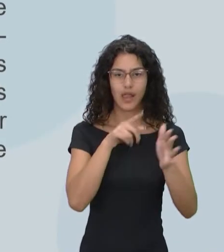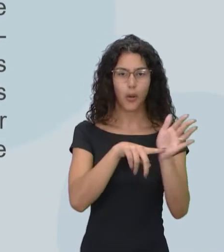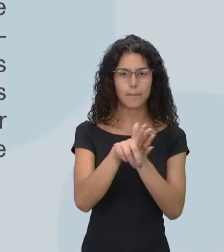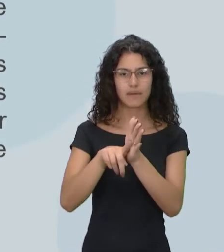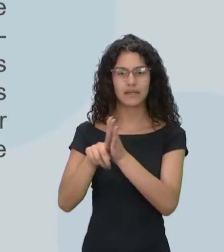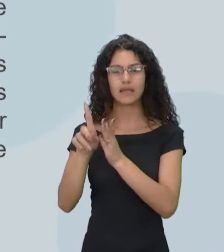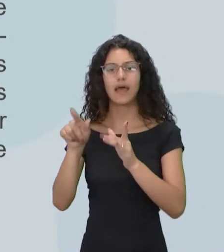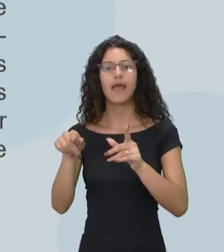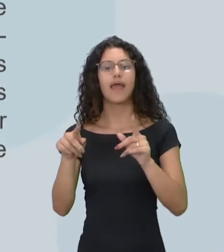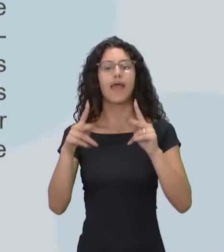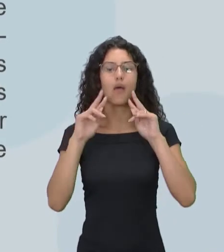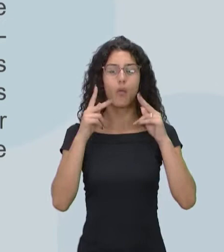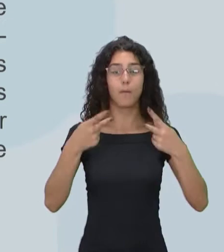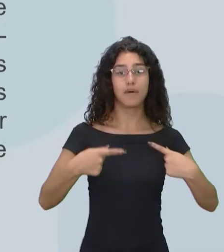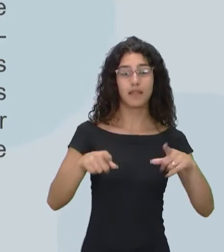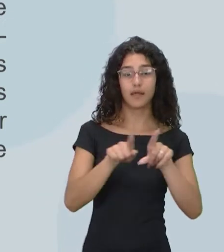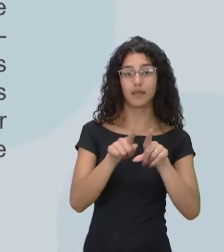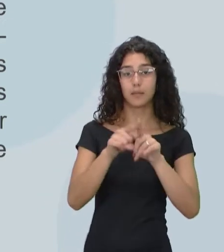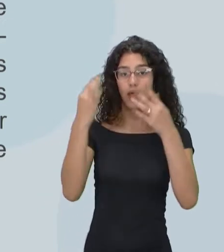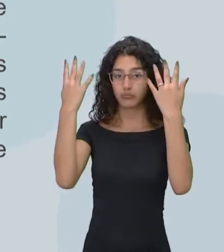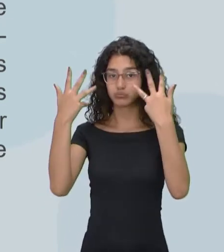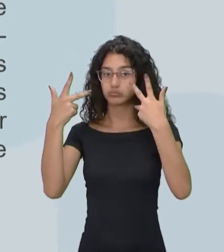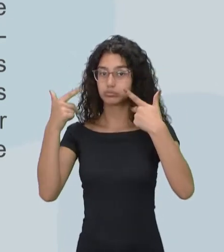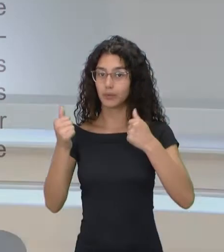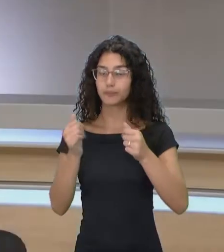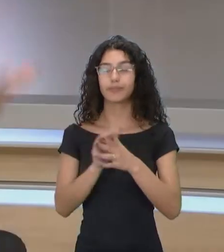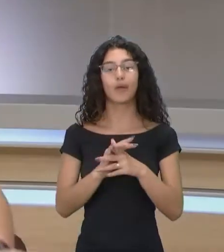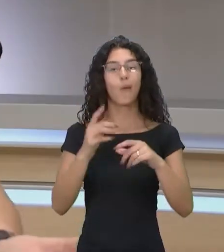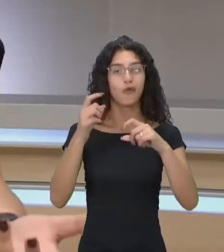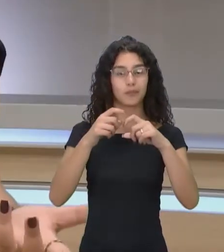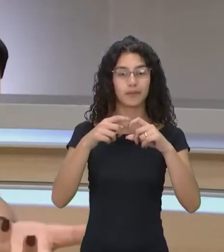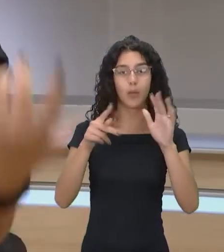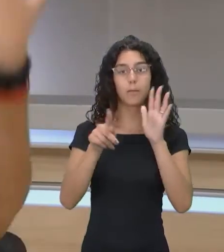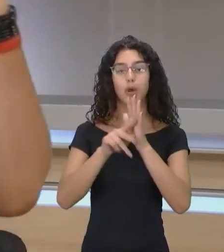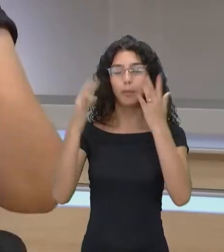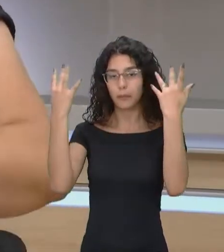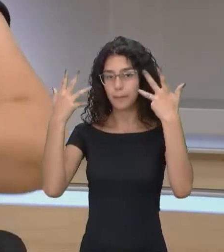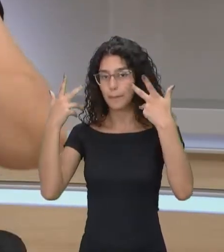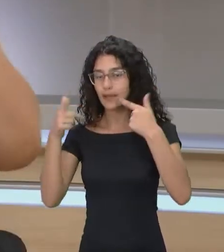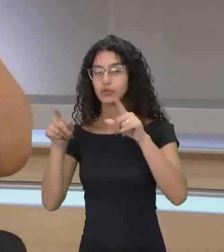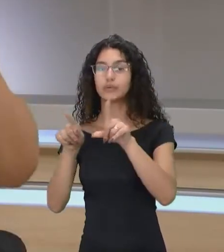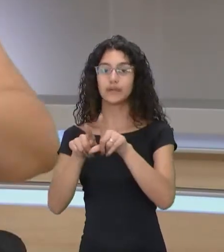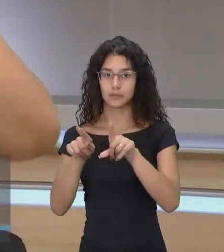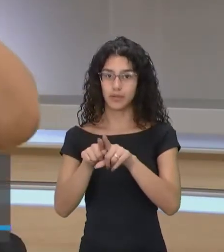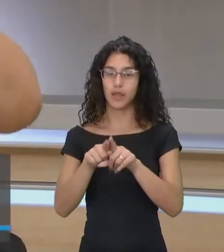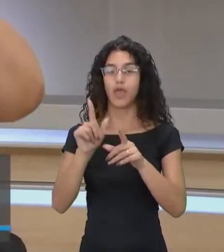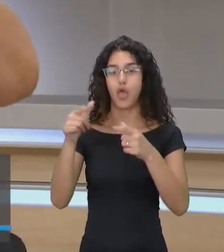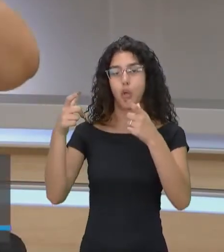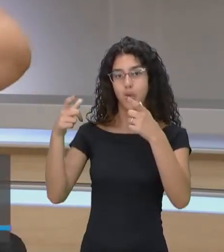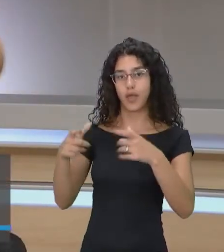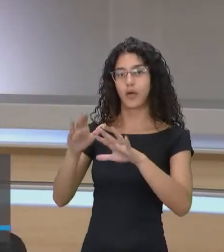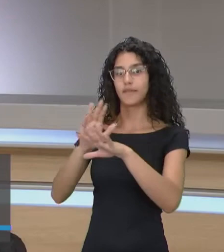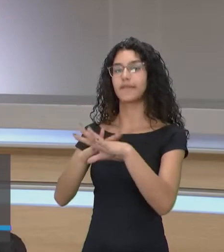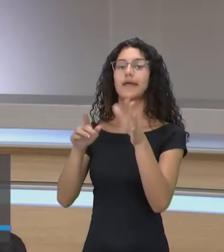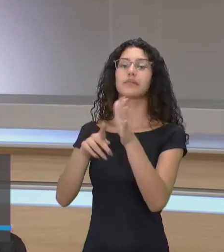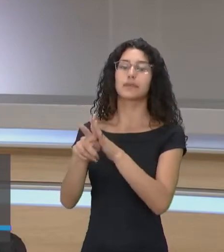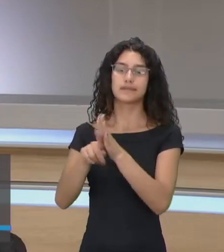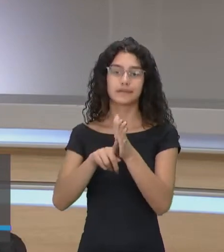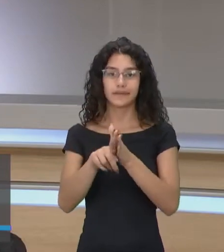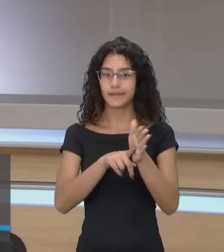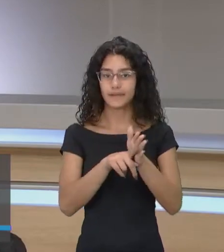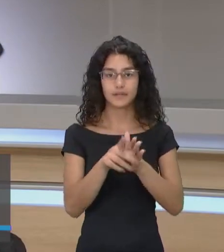pesquisas, é tanto humanas quanto animais. Então, uma clínica veterinária, mesma questão. É um lugar que faz pesquisa, sei